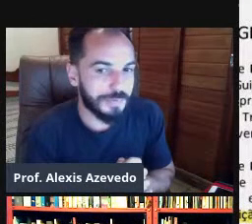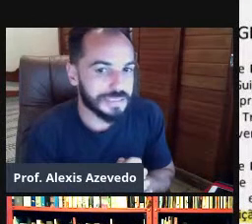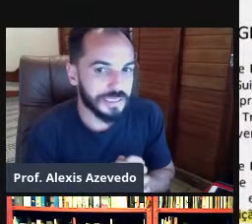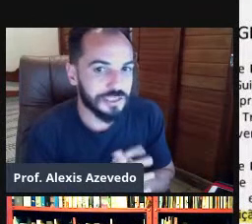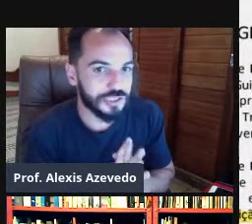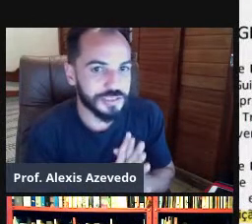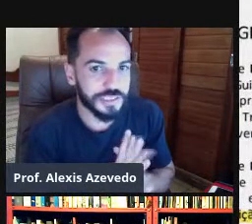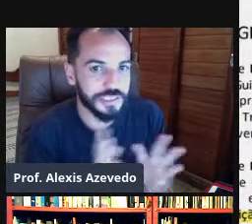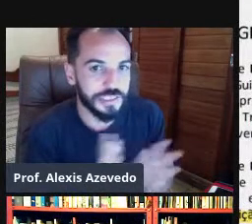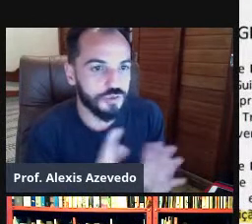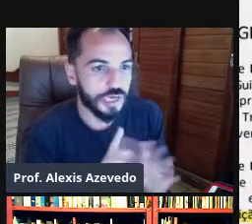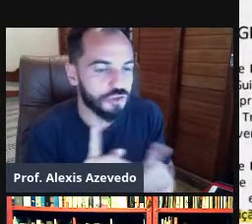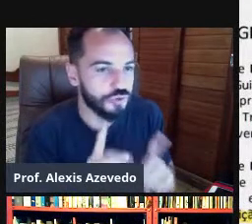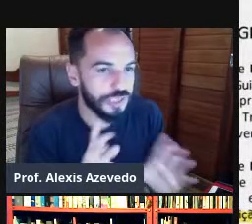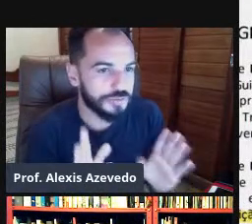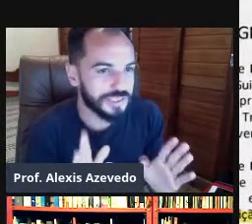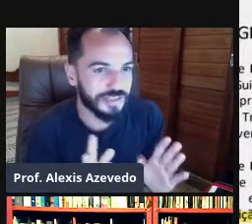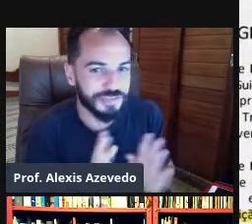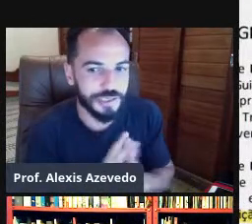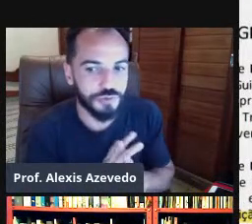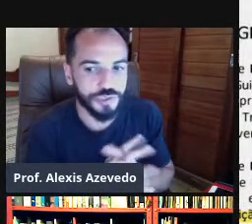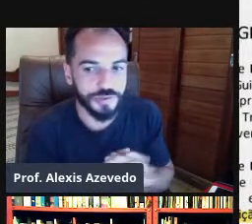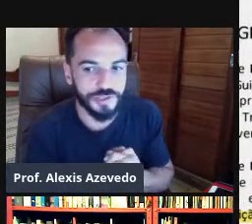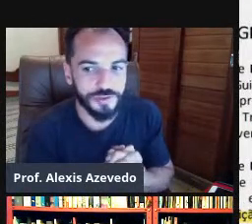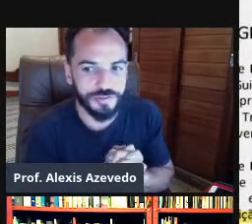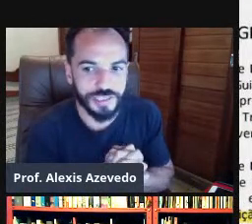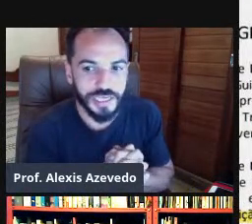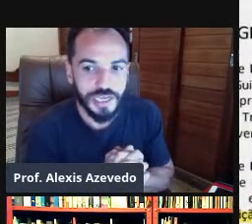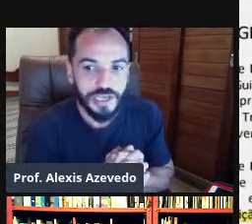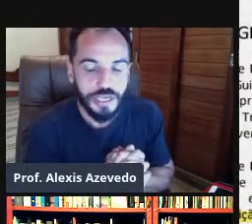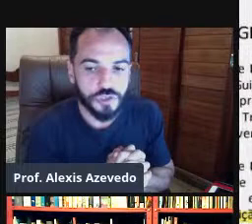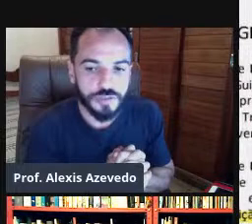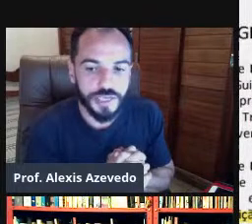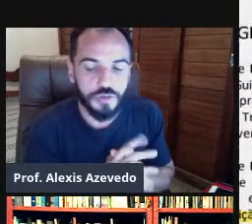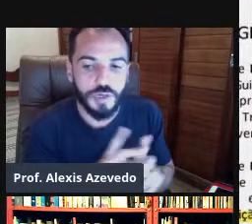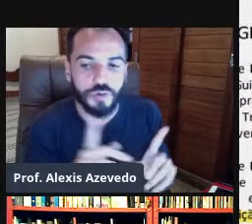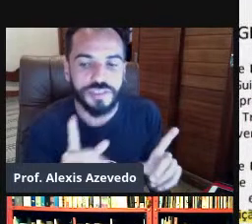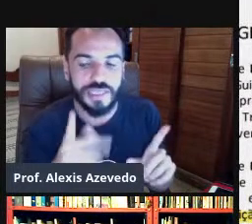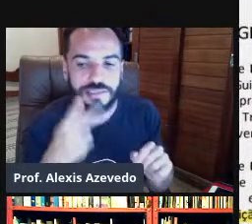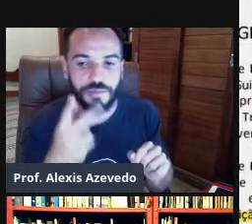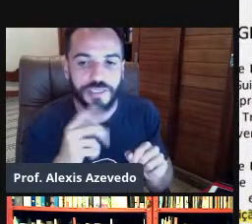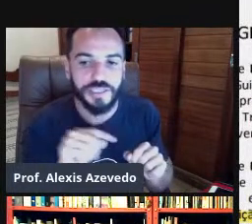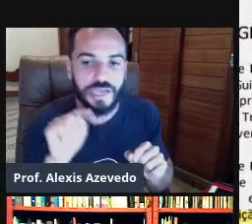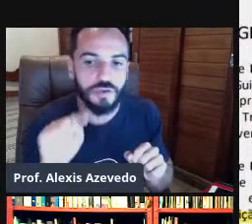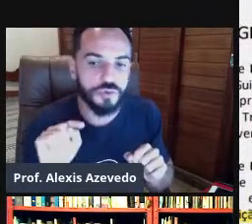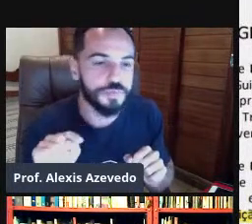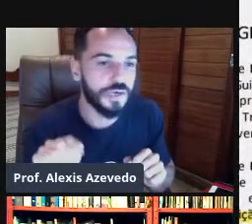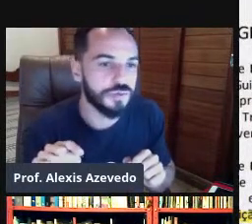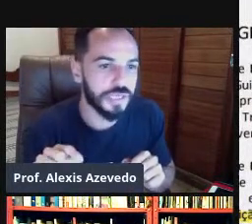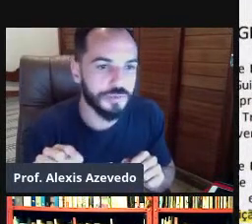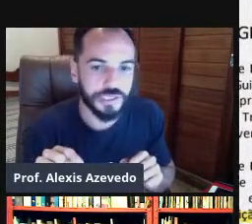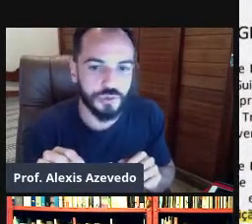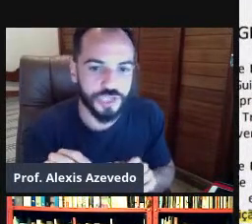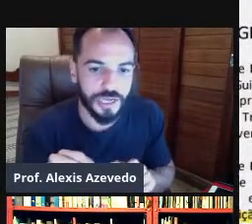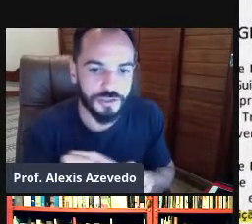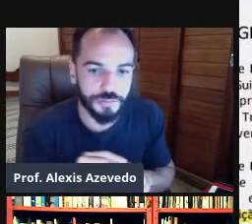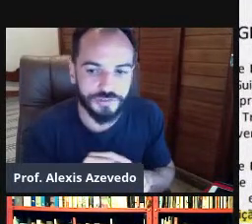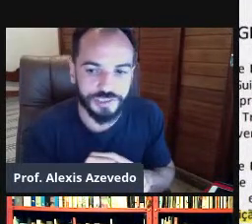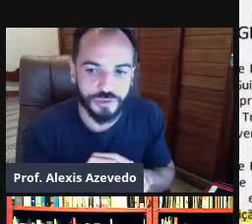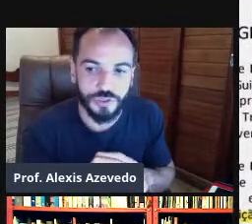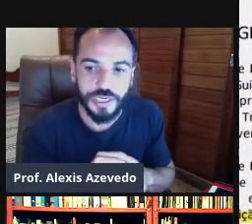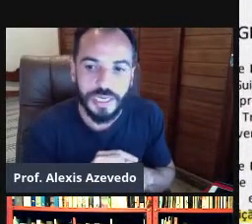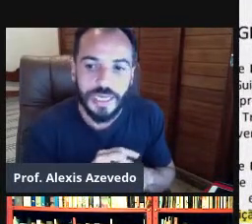rapidamente. Pode ampliar bastante, assim. O jeito que você está vendo é o jeito que a gente vê. Eu só tenho uma consideração